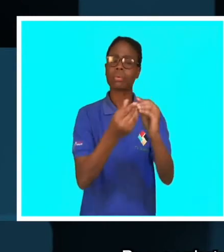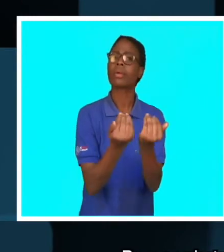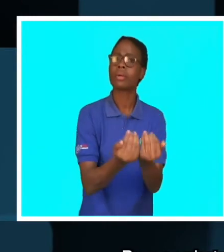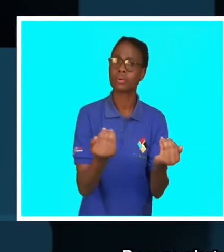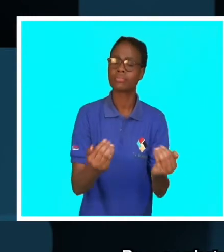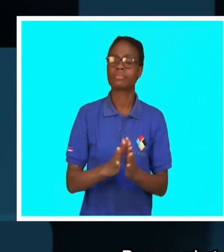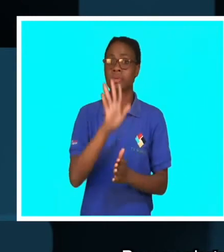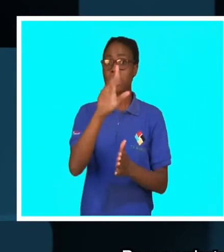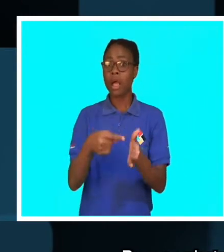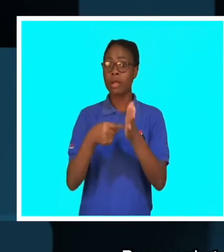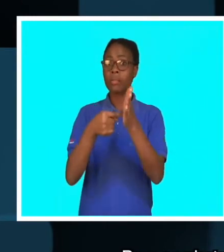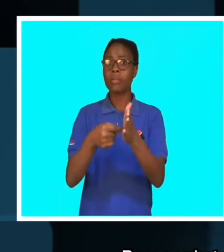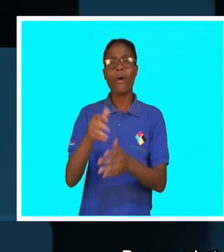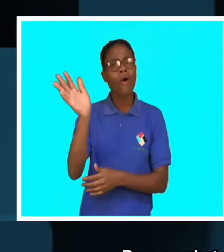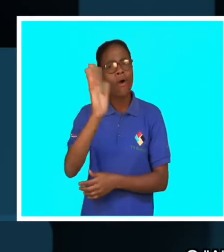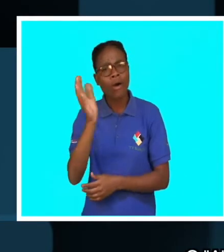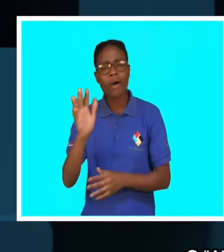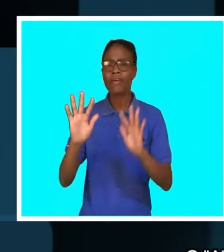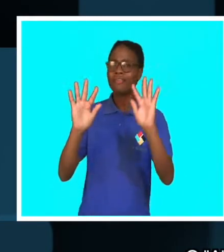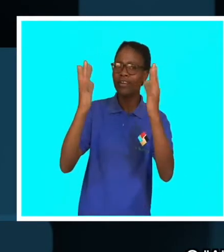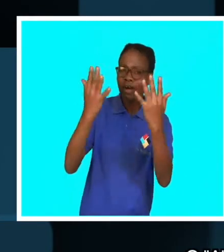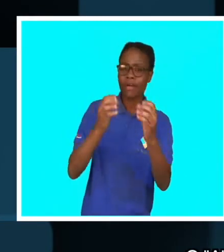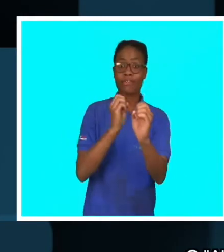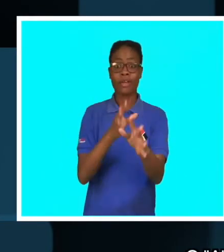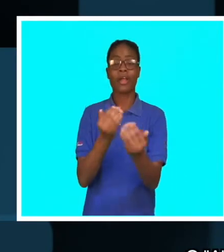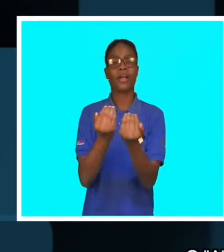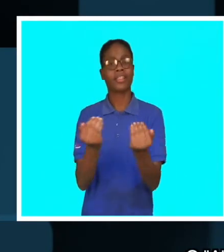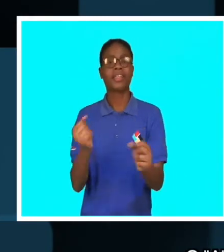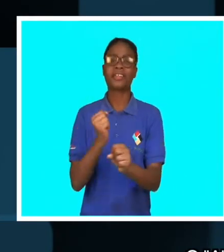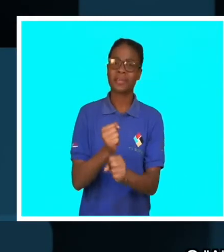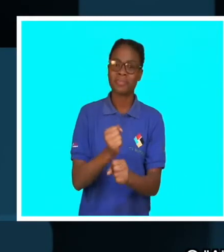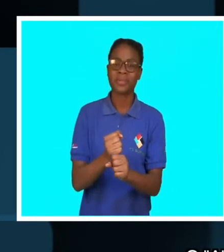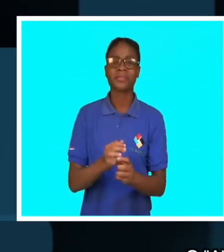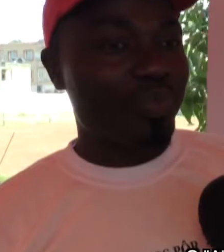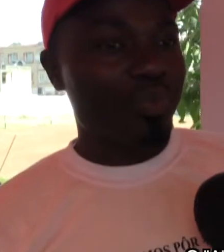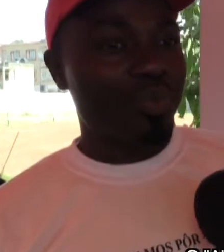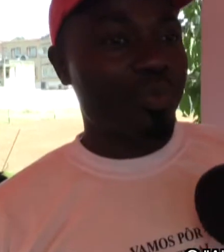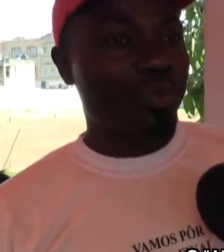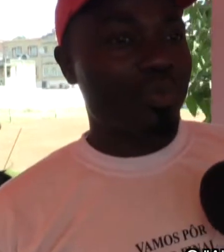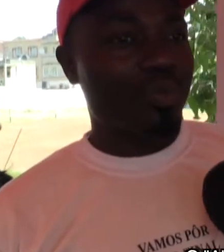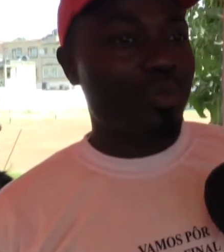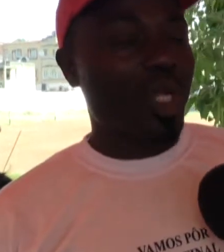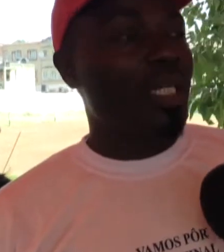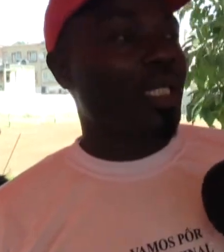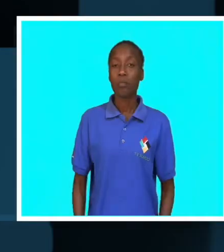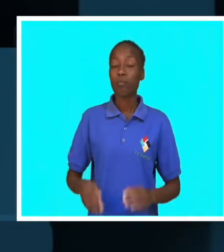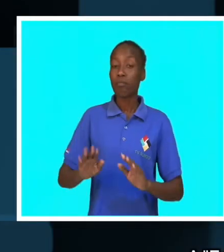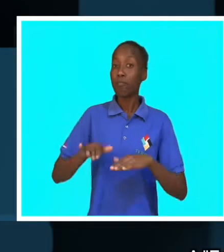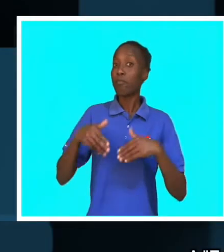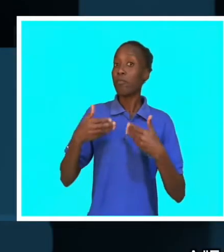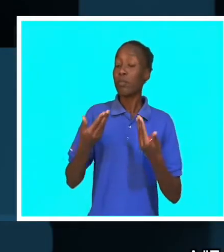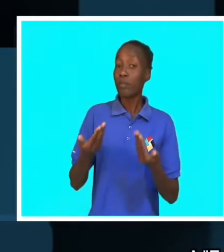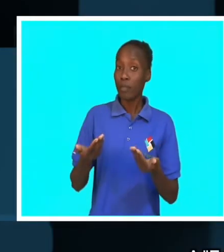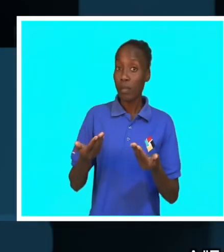apoio a crianças e adolescentes. O Alô Vida e Fala Criança são alguns destes exemplos.